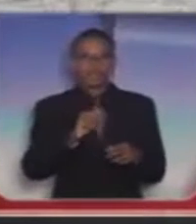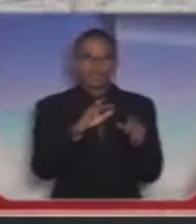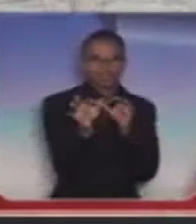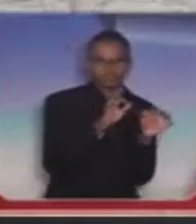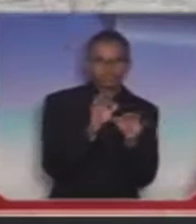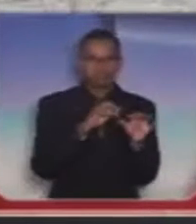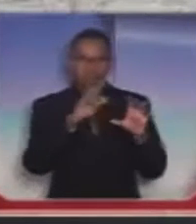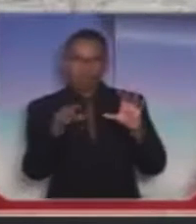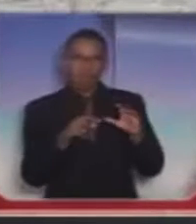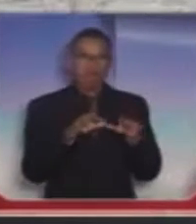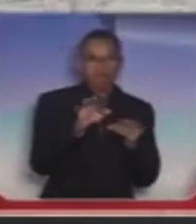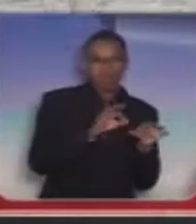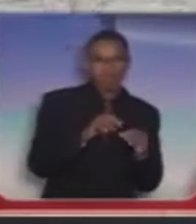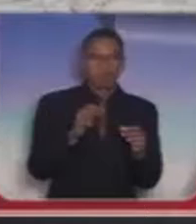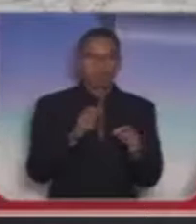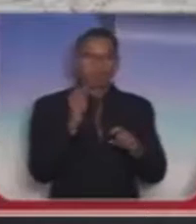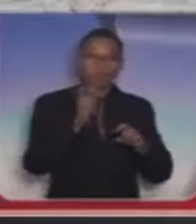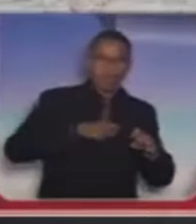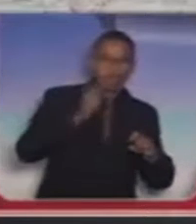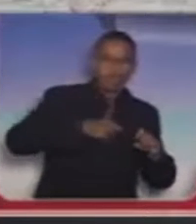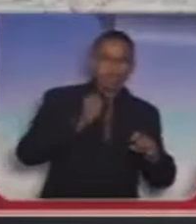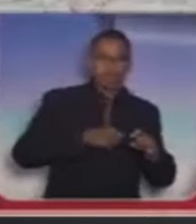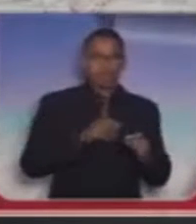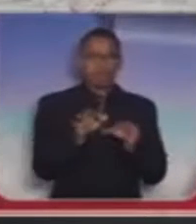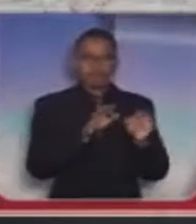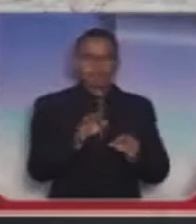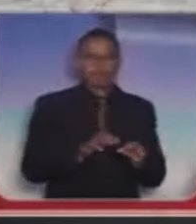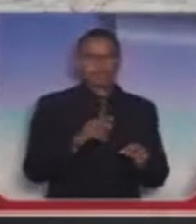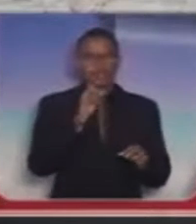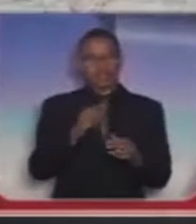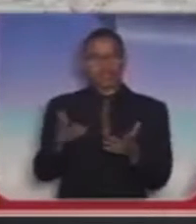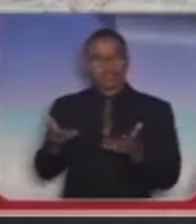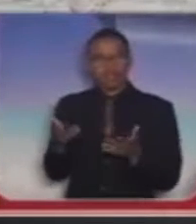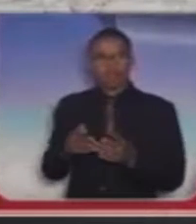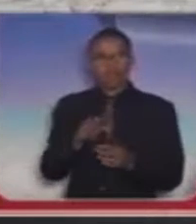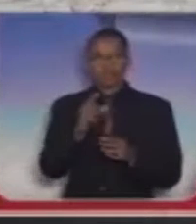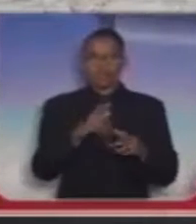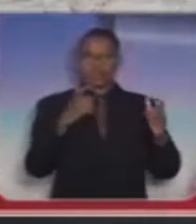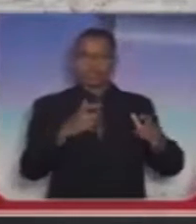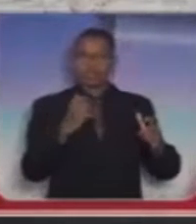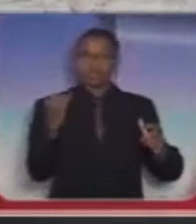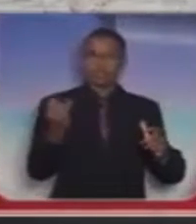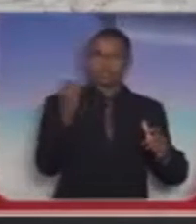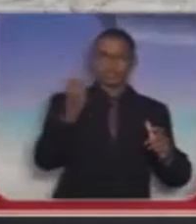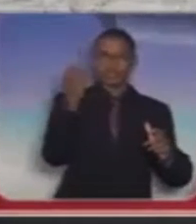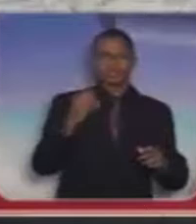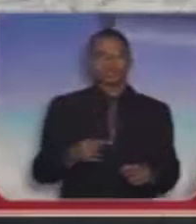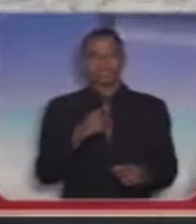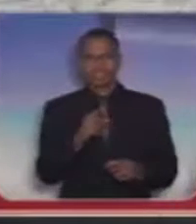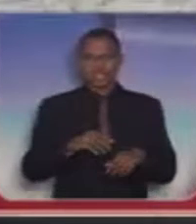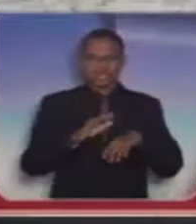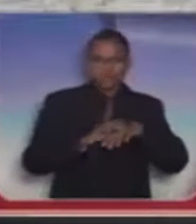iniciou uma articulação para fazer um processo de privatização uma reserva importantíssima que não é só de